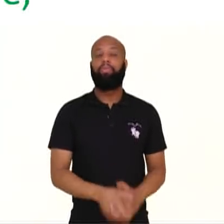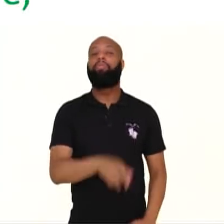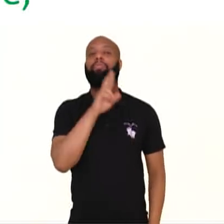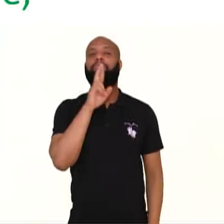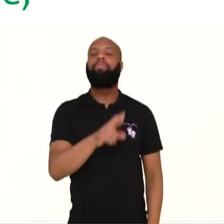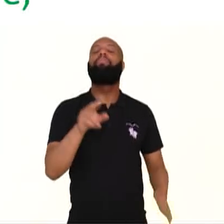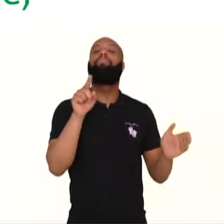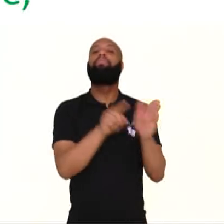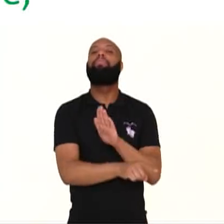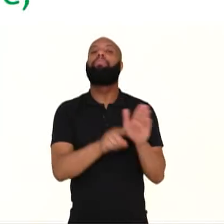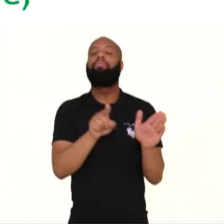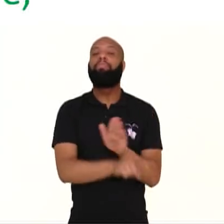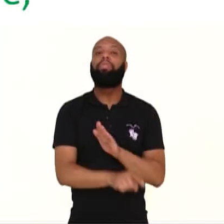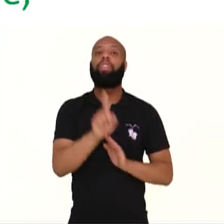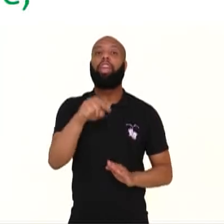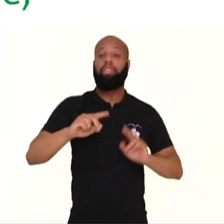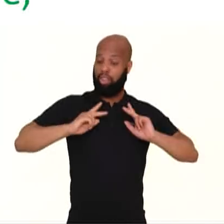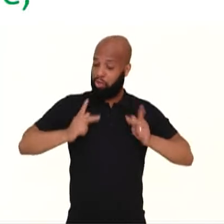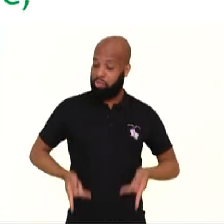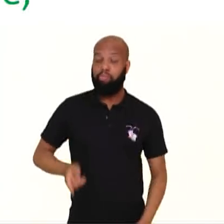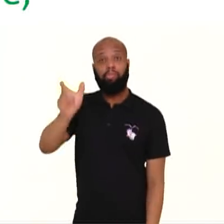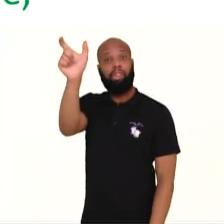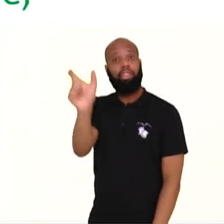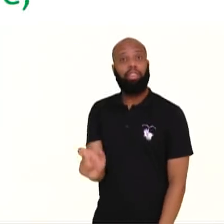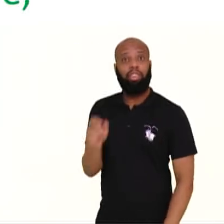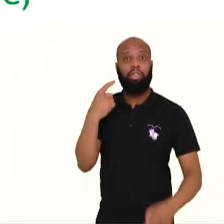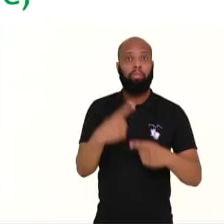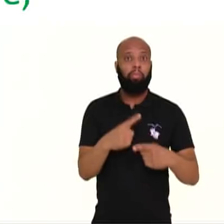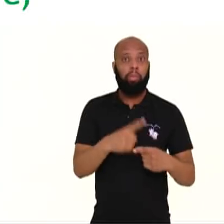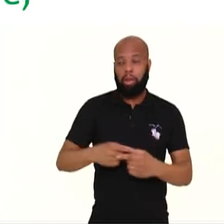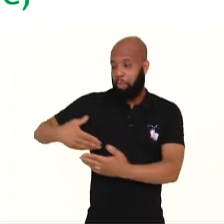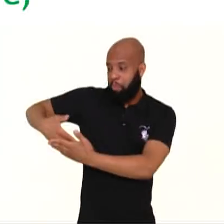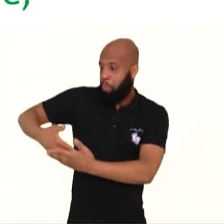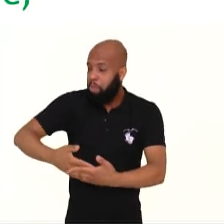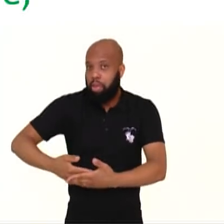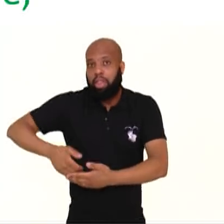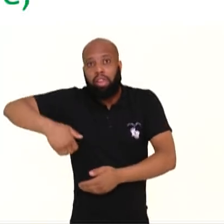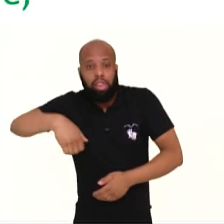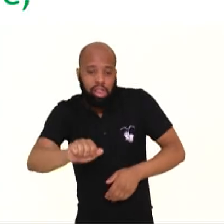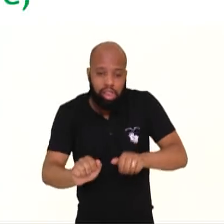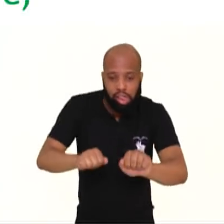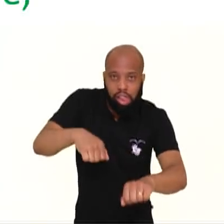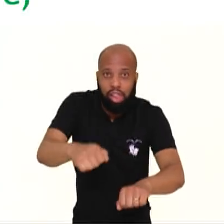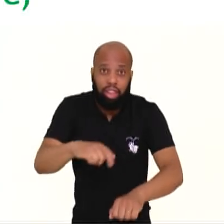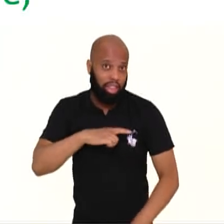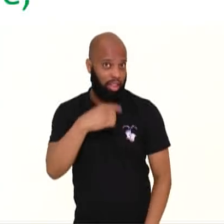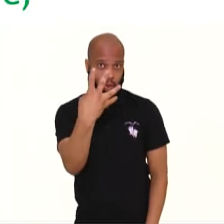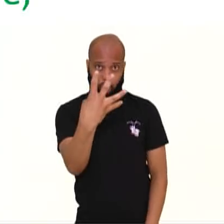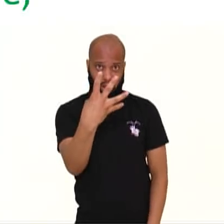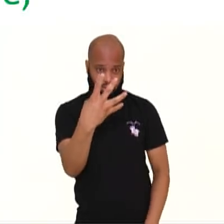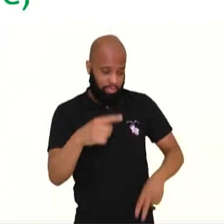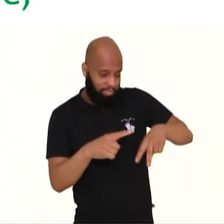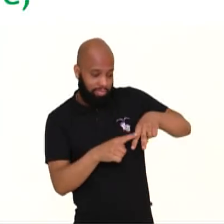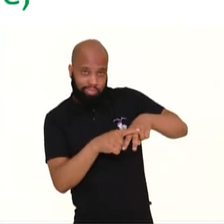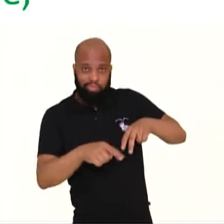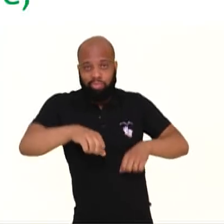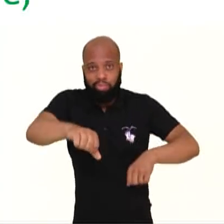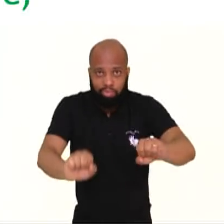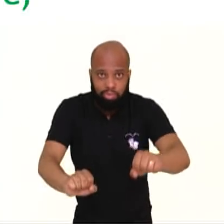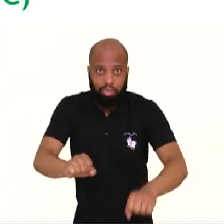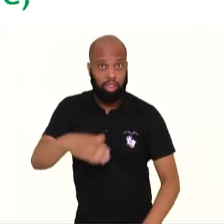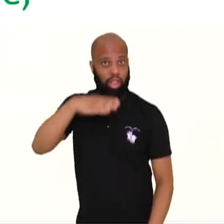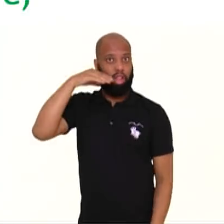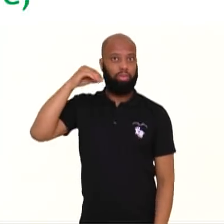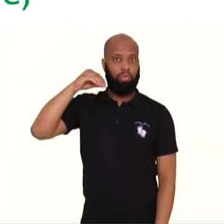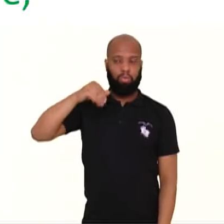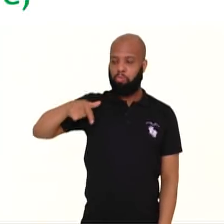para a pergunta é o homem, pois quando bebê, ele engatinha, de 4, né? Quando adulto, usa as